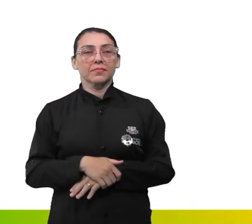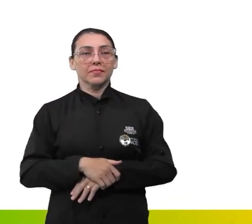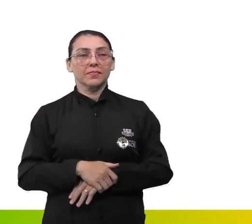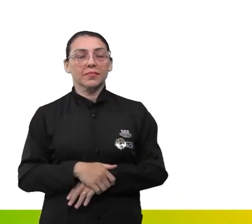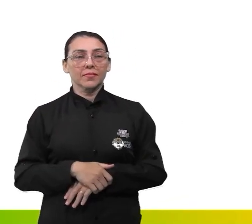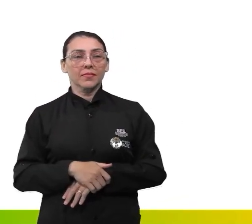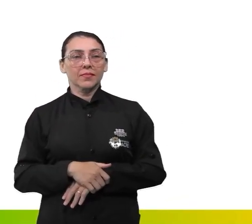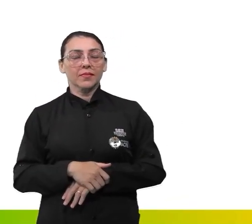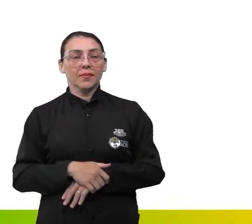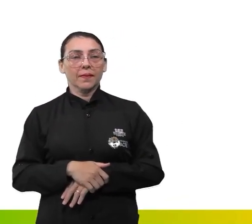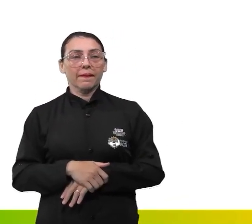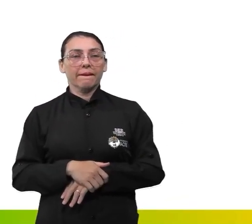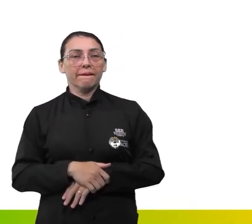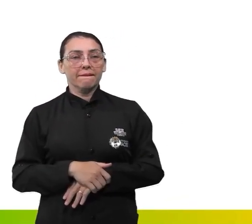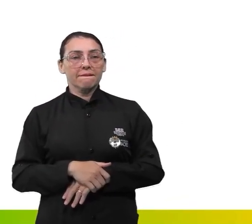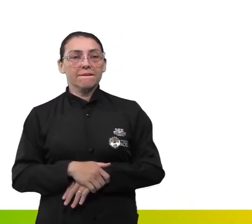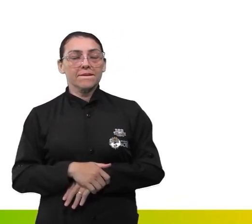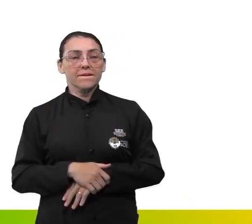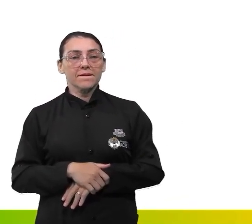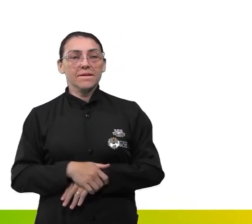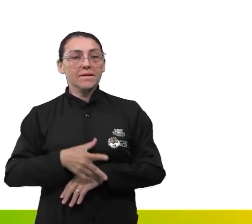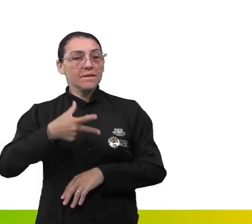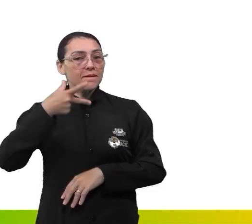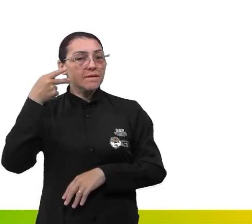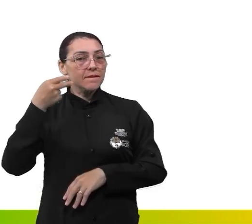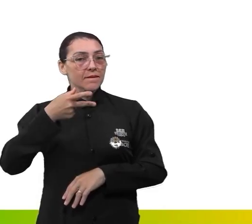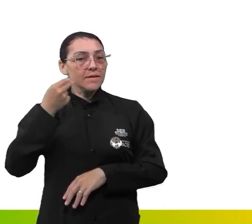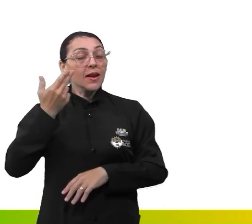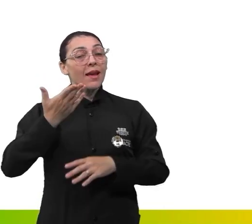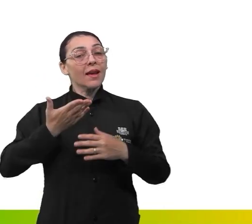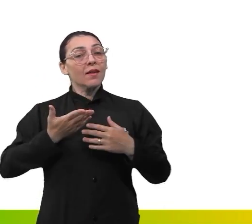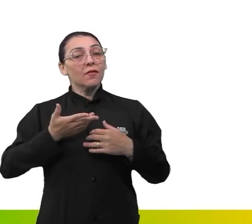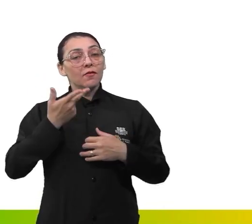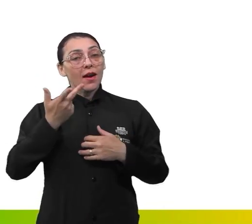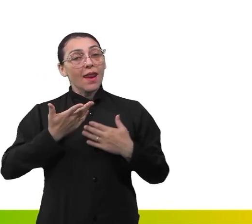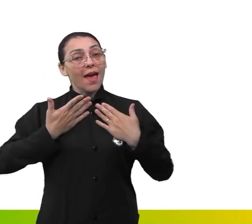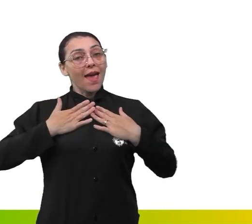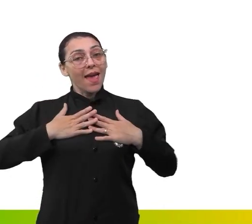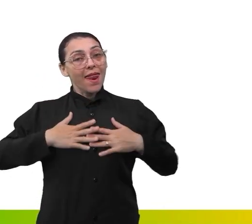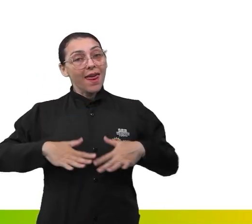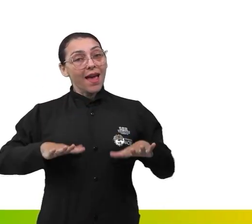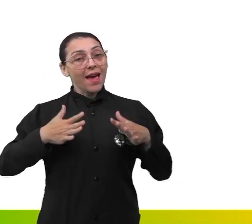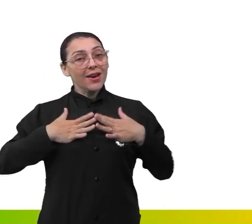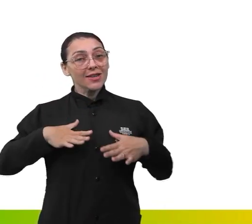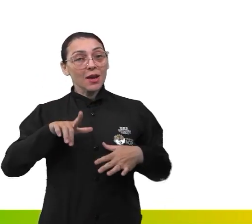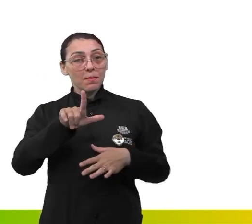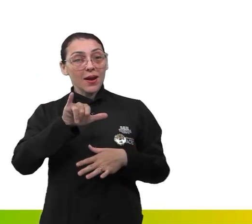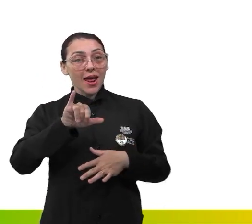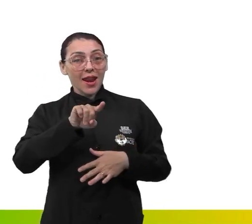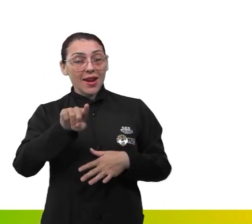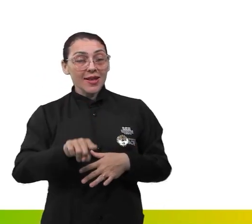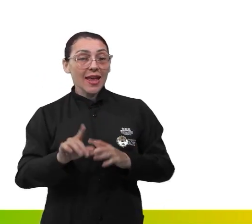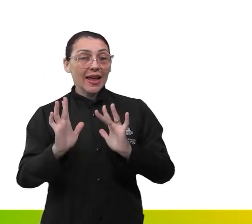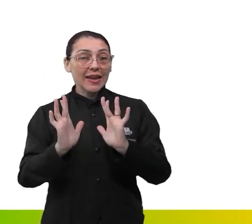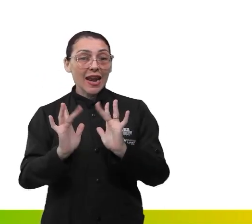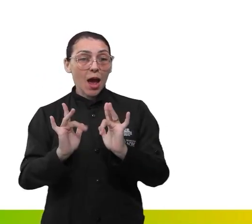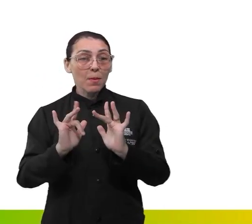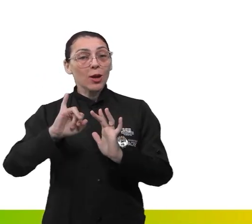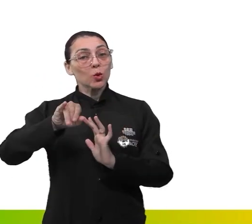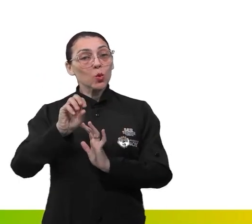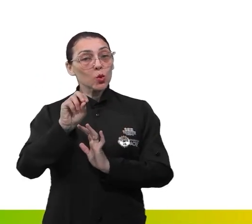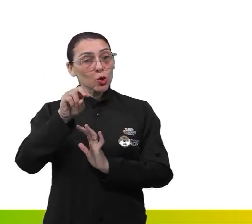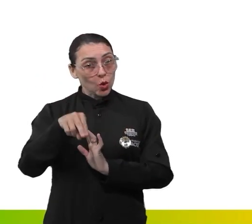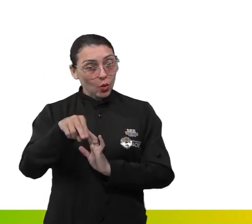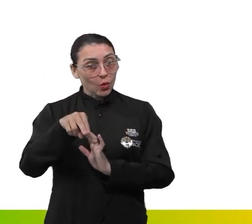evidenciado, porque o Garfield responde para ele, relaxa, é para Liz. Nesse caso aqui, ele está cozinhando para a